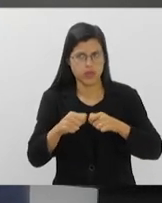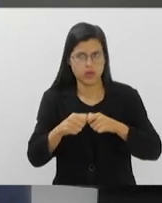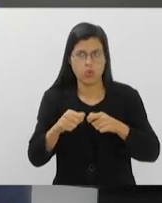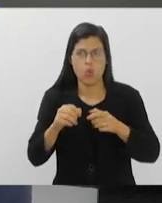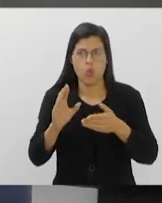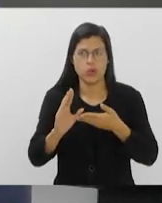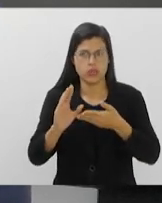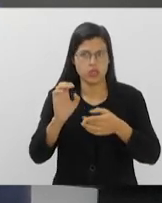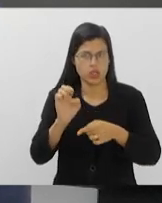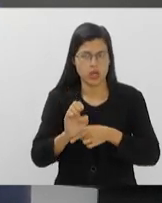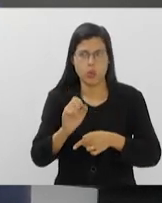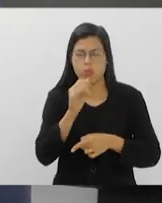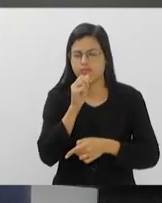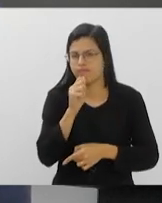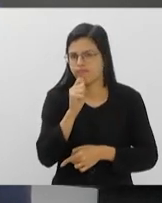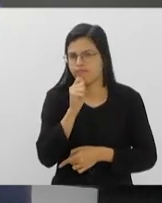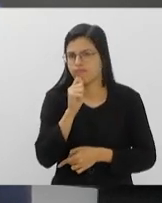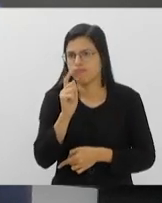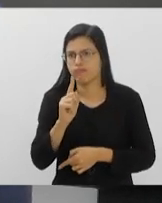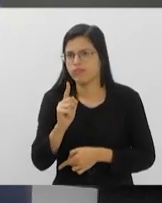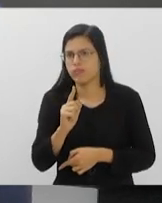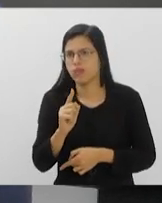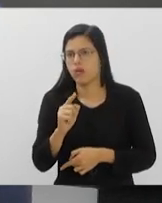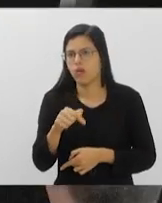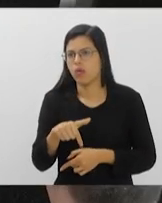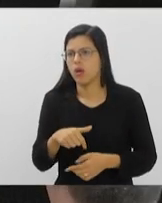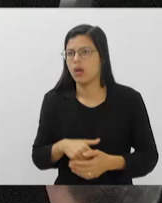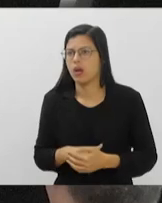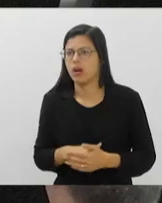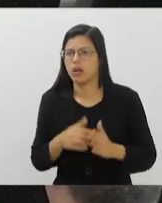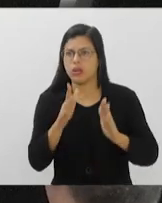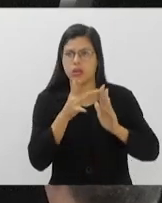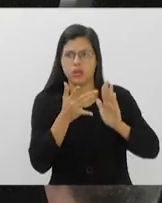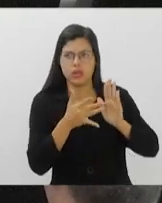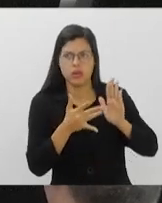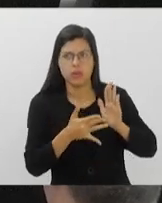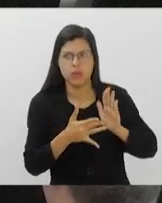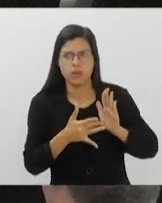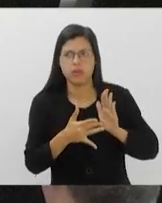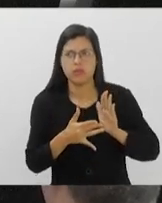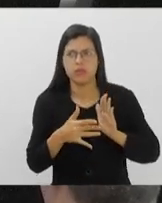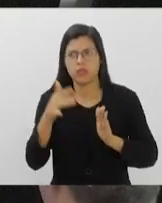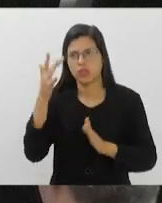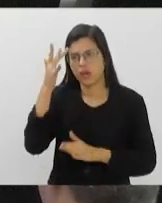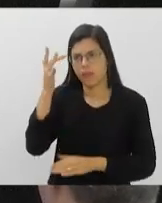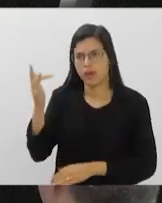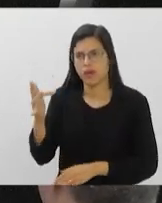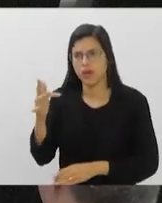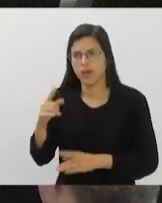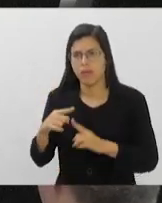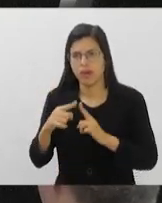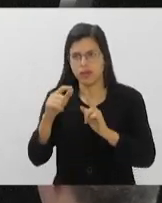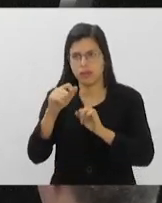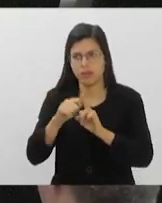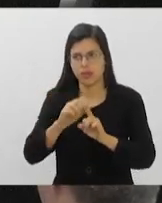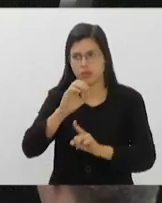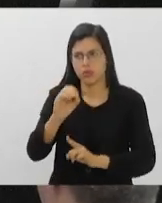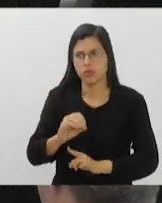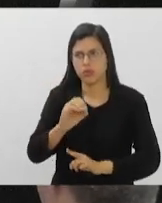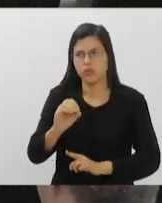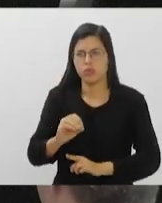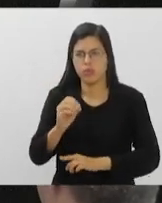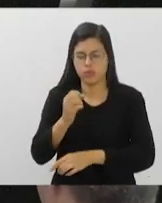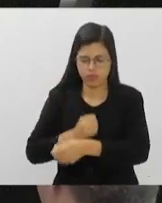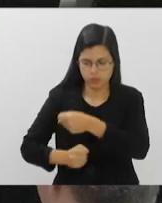ainda não regul na pauta na de na Assembleia ordinária de amanhã pois é mas isso é desde Outubro do ano passado